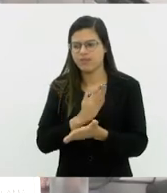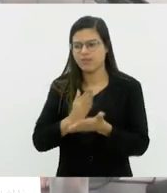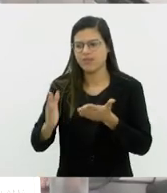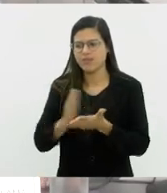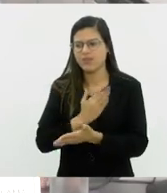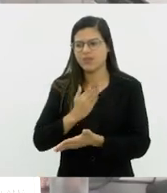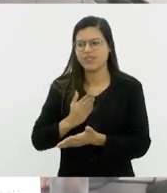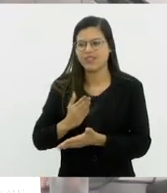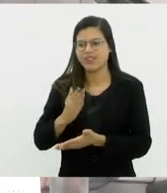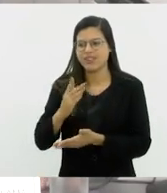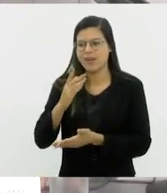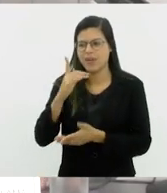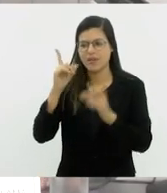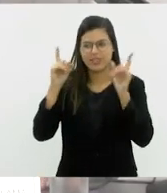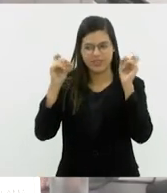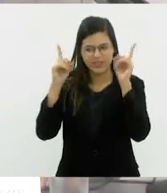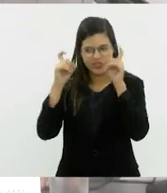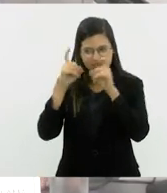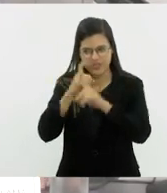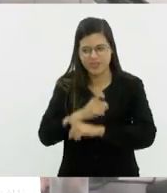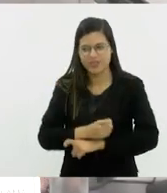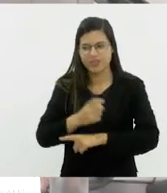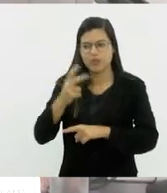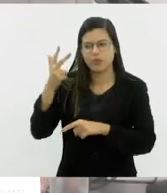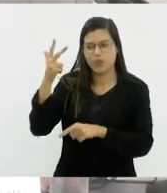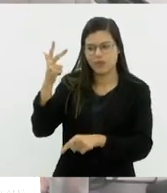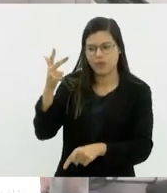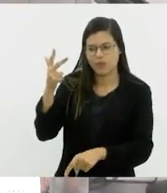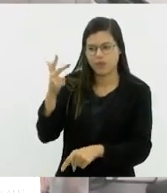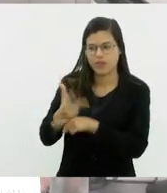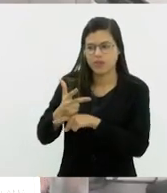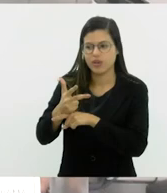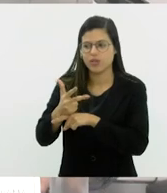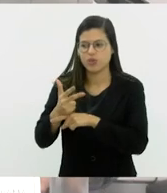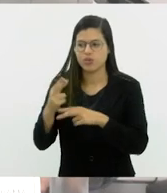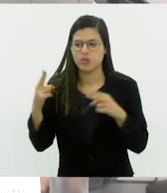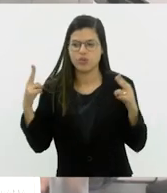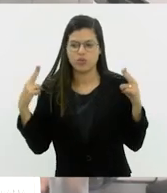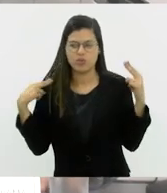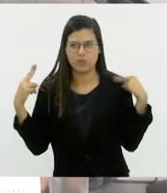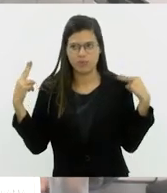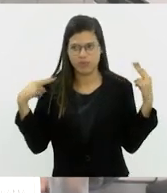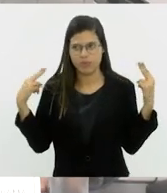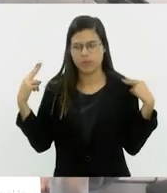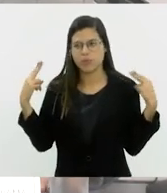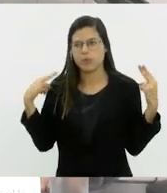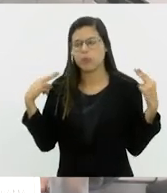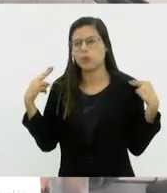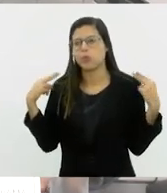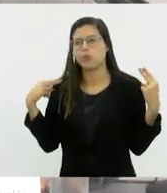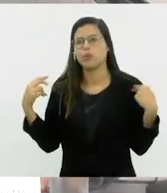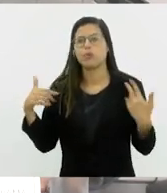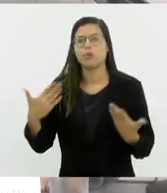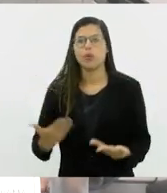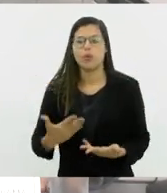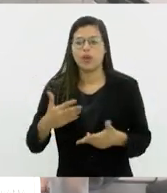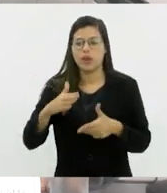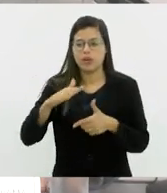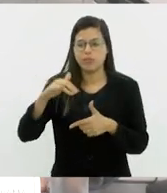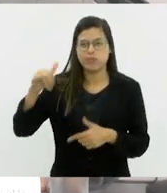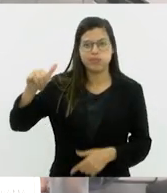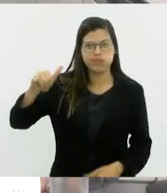vídeo que a gente tem de um piloto operando, privado, não sei se era de alguma companhia, ele sobrevoando as casas do